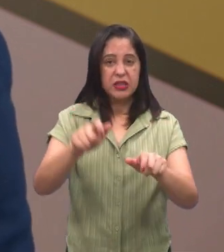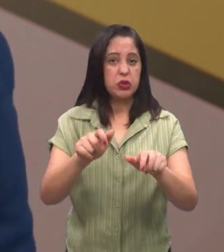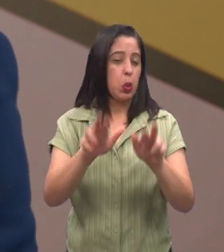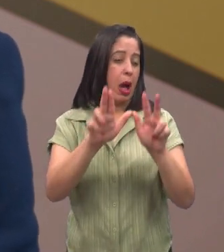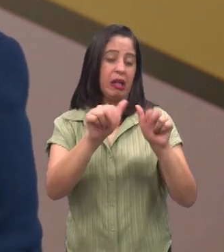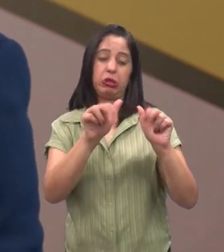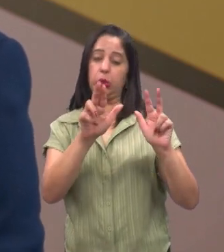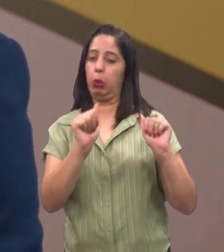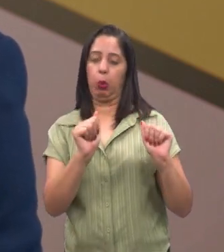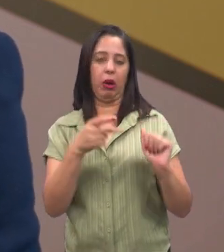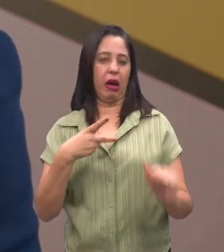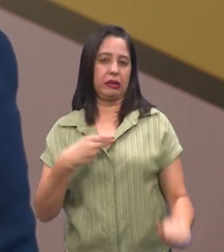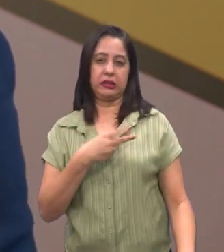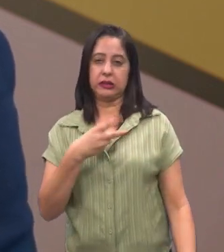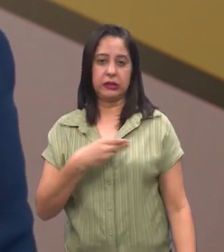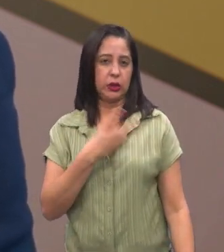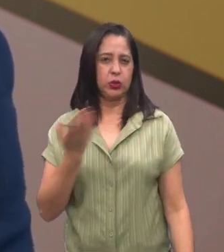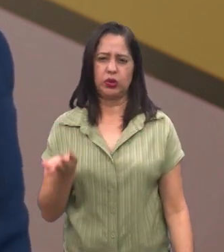um problema.